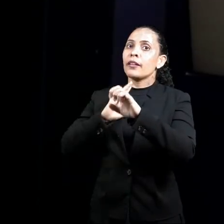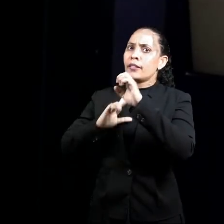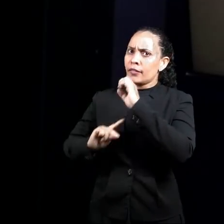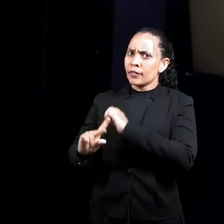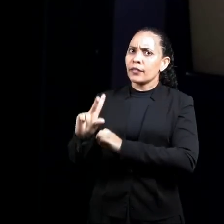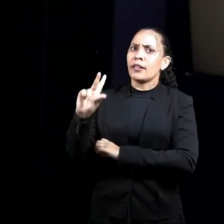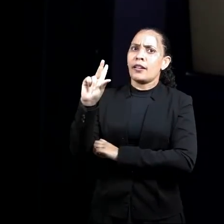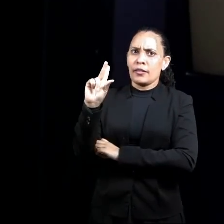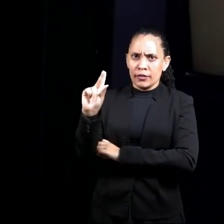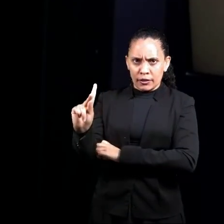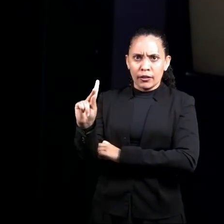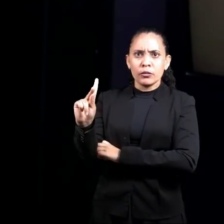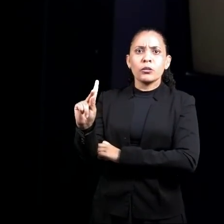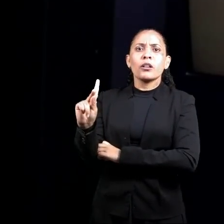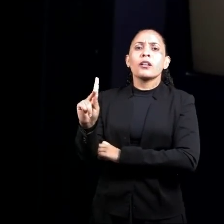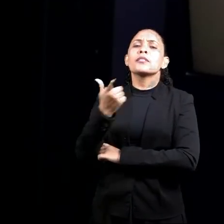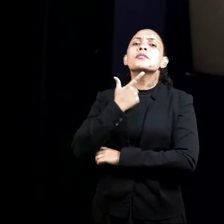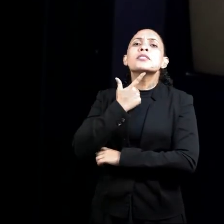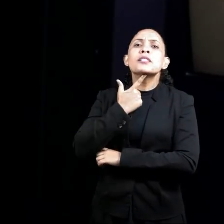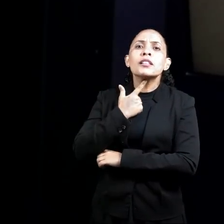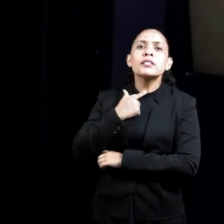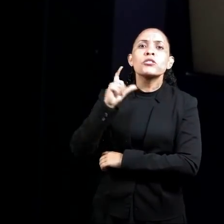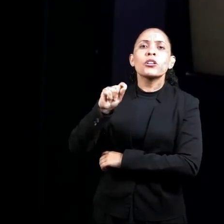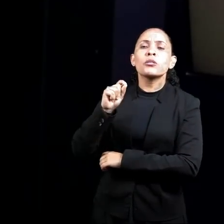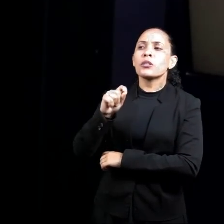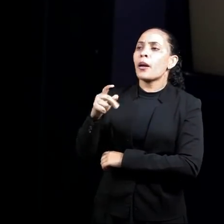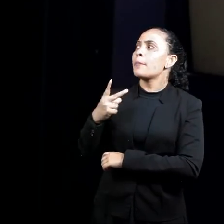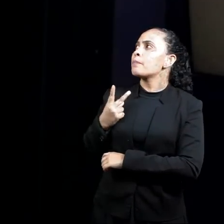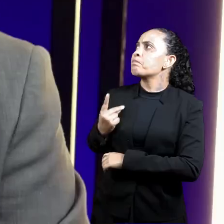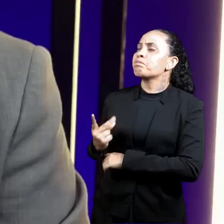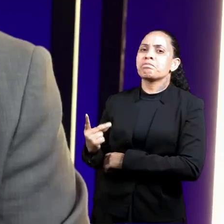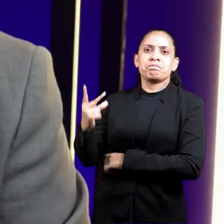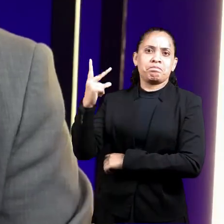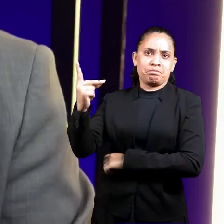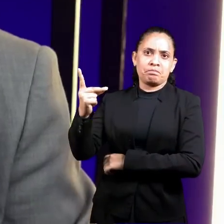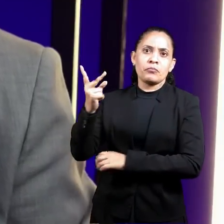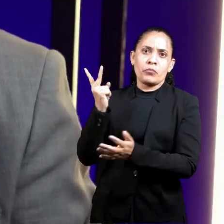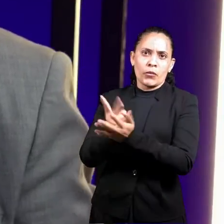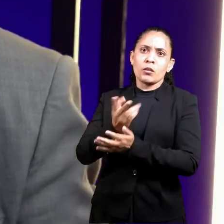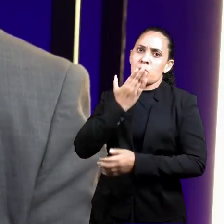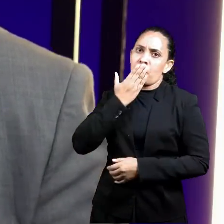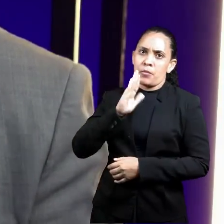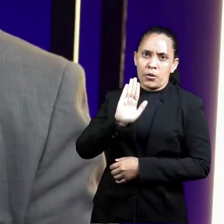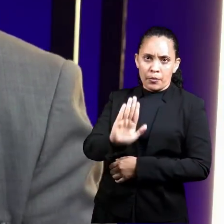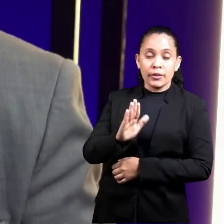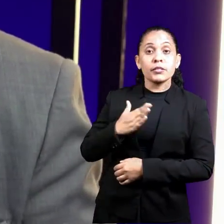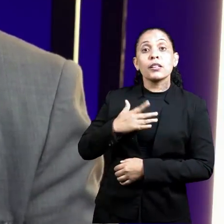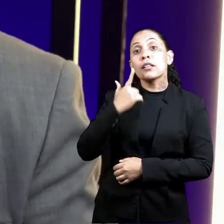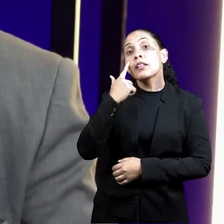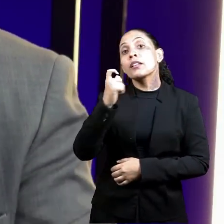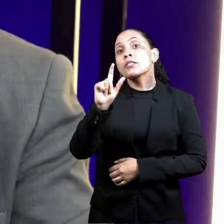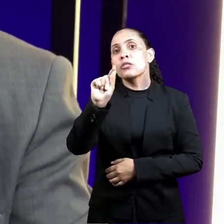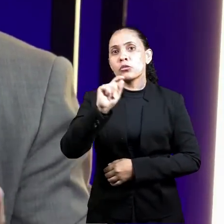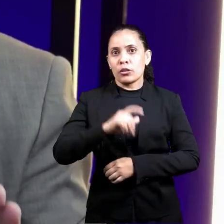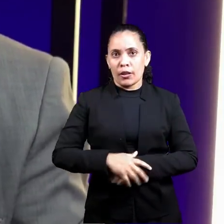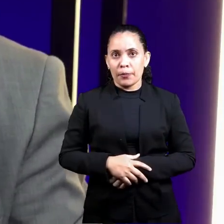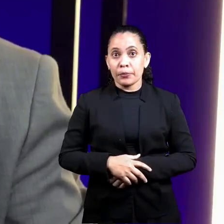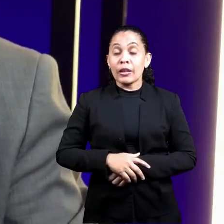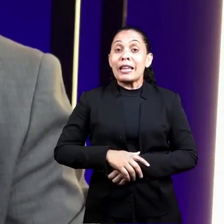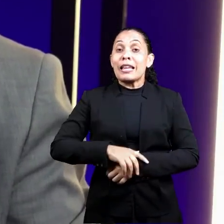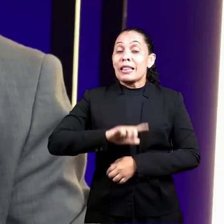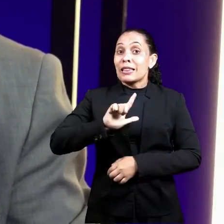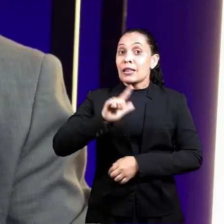origem, buscando exatamente aquilo que é o eterno. Permanece na E- promessa, né? Exatamente. E é interessante porque